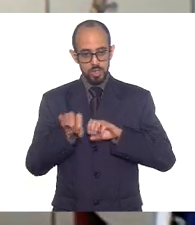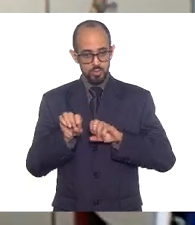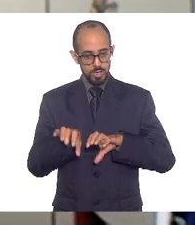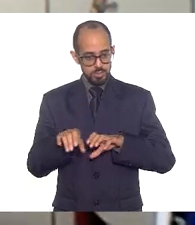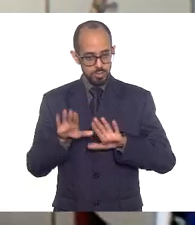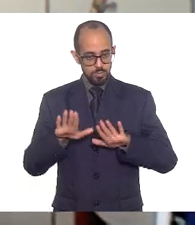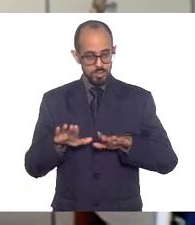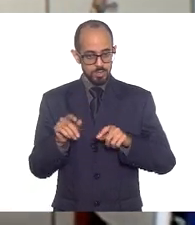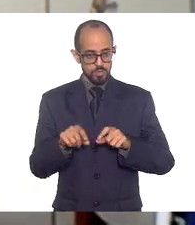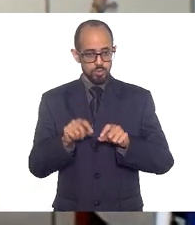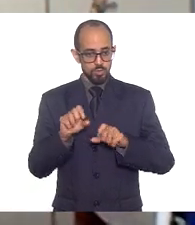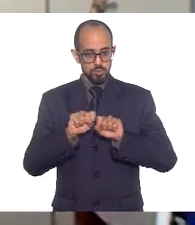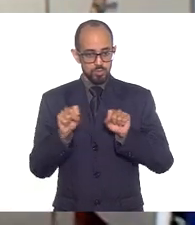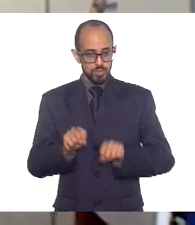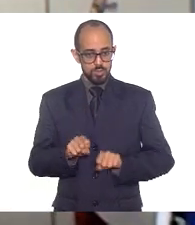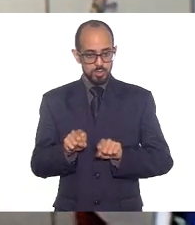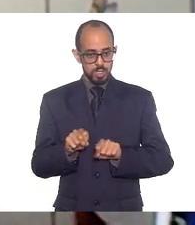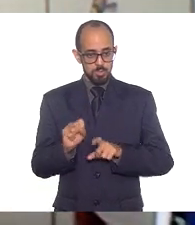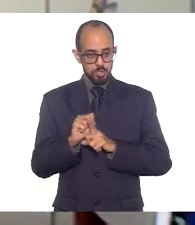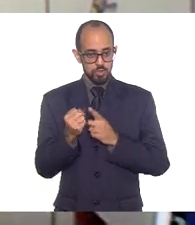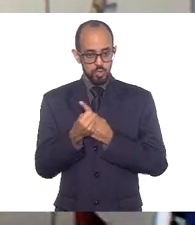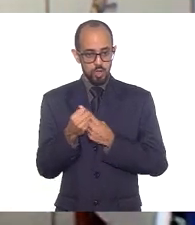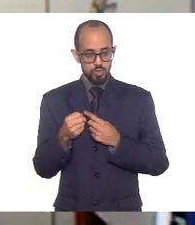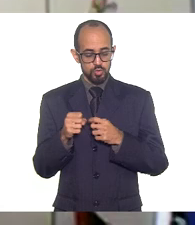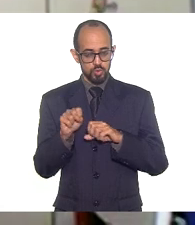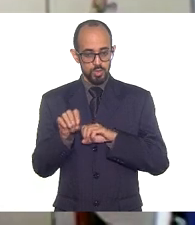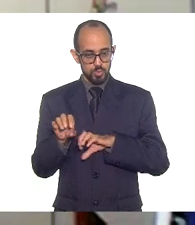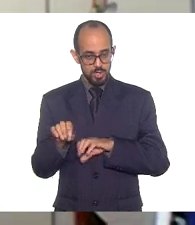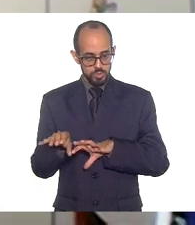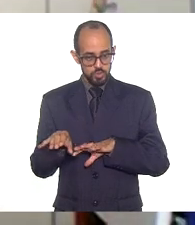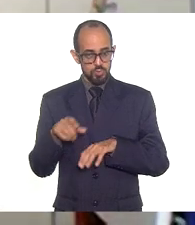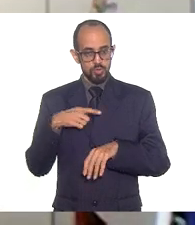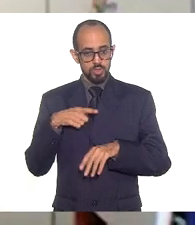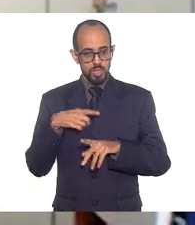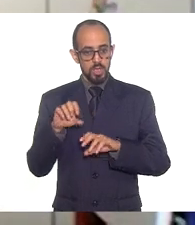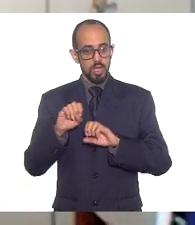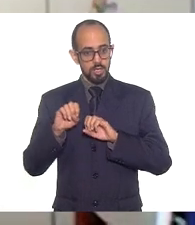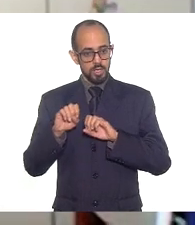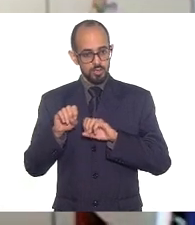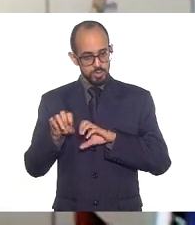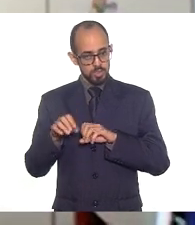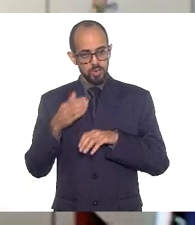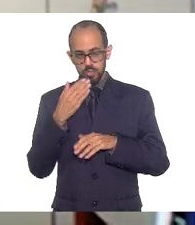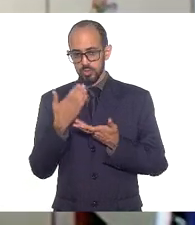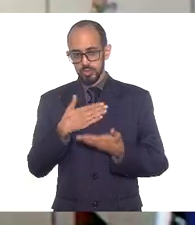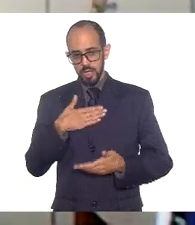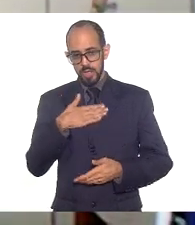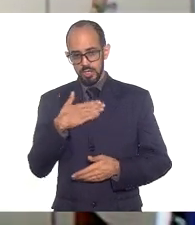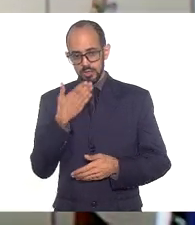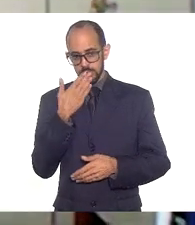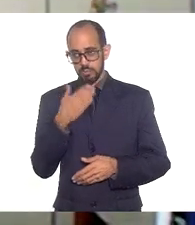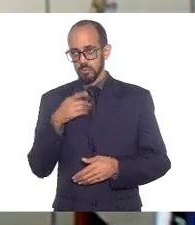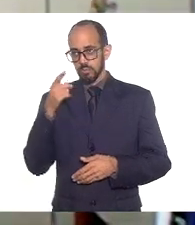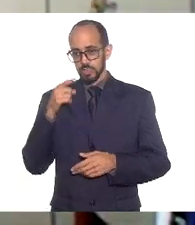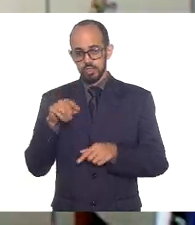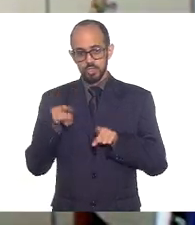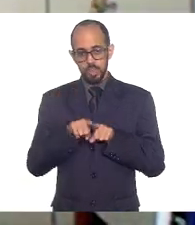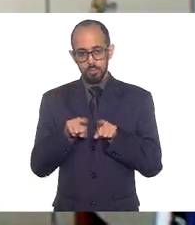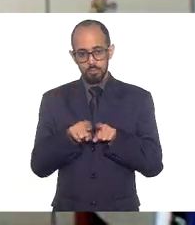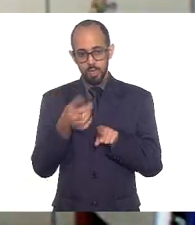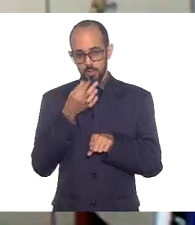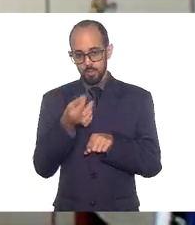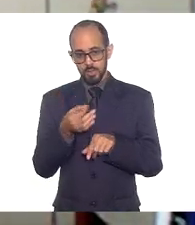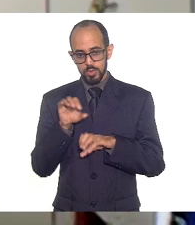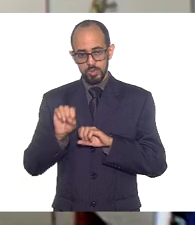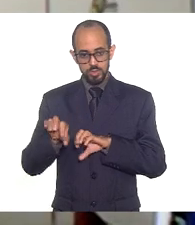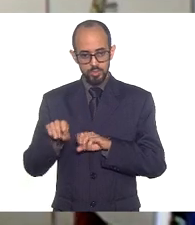como o sistema socioeducativo está vinculado à educação gostaria de solicitar quando ele voltar para receber os pareceres de passar